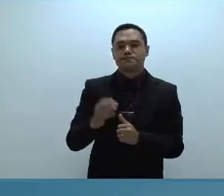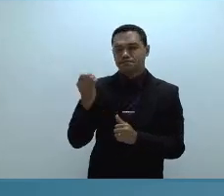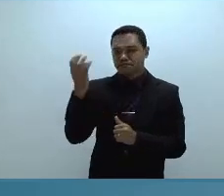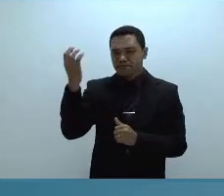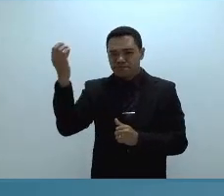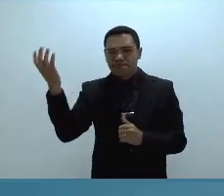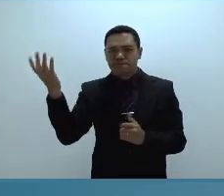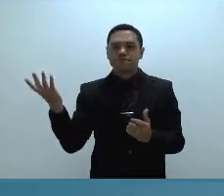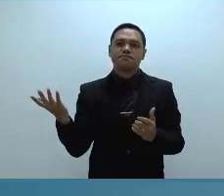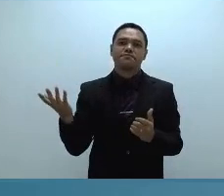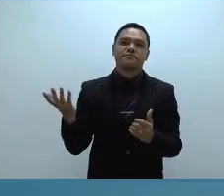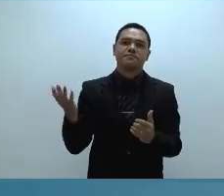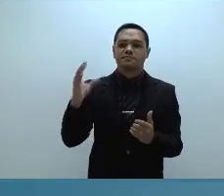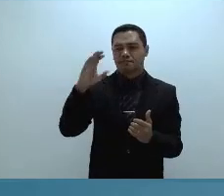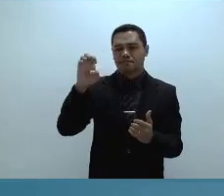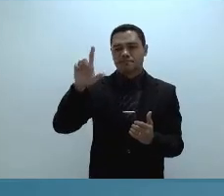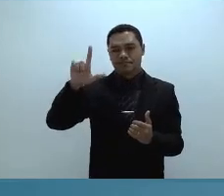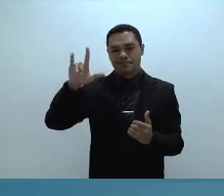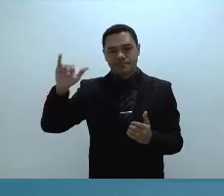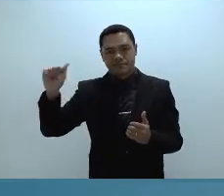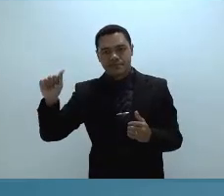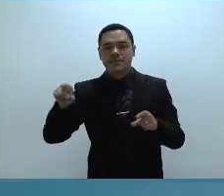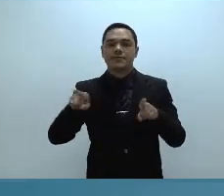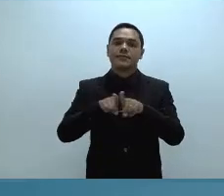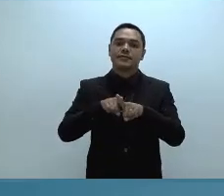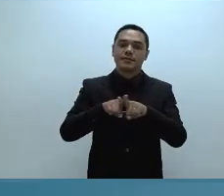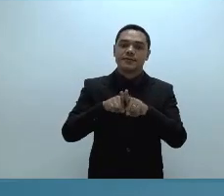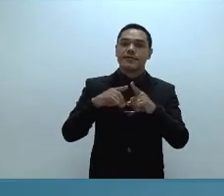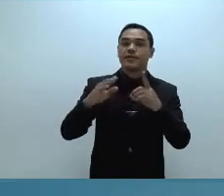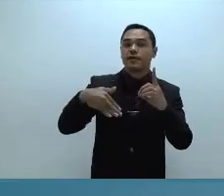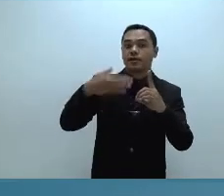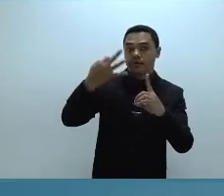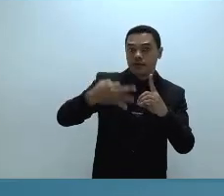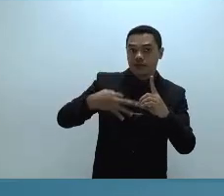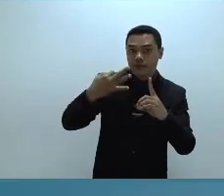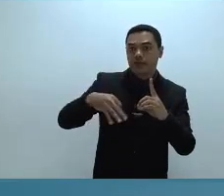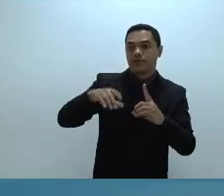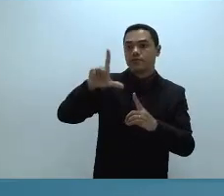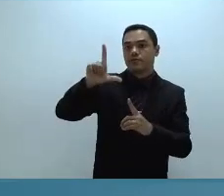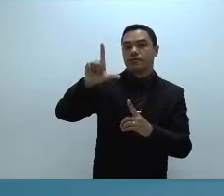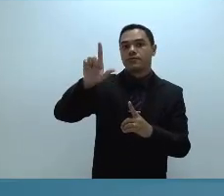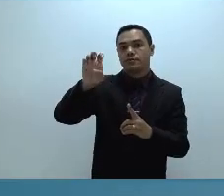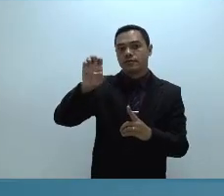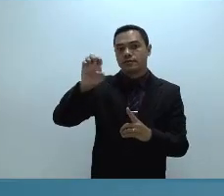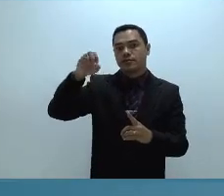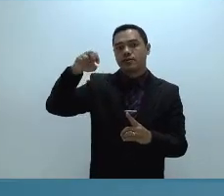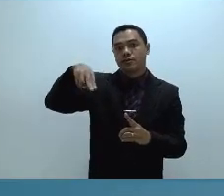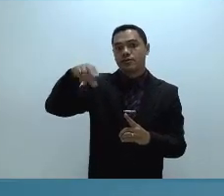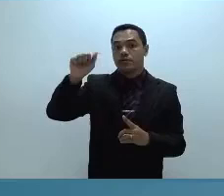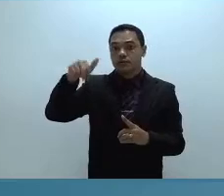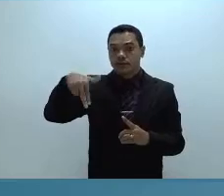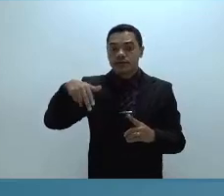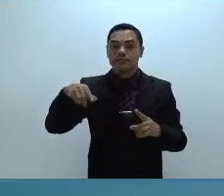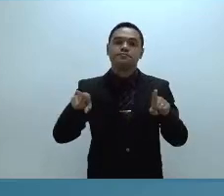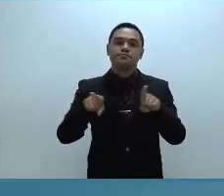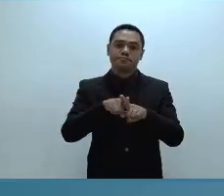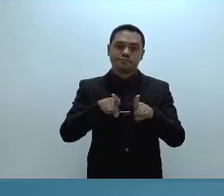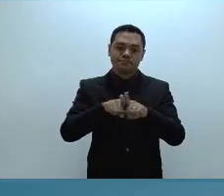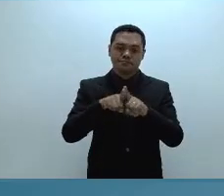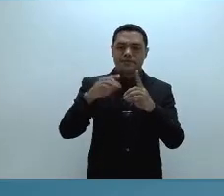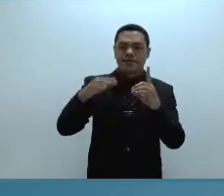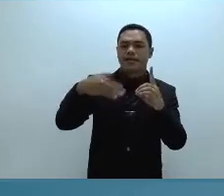Desembargador Leonor, desembargador Luiz Neto e o desembargador